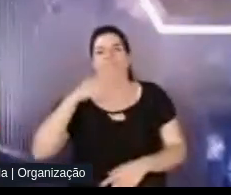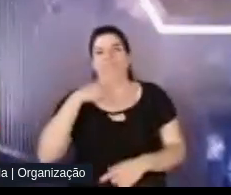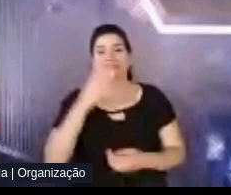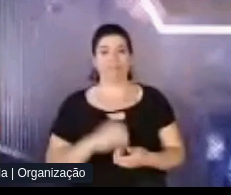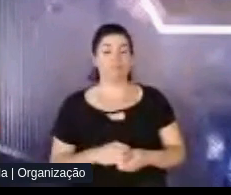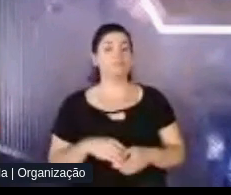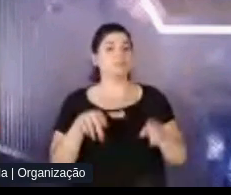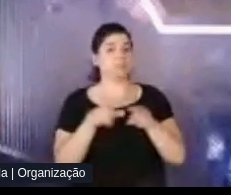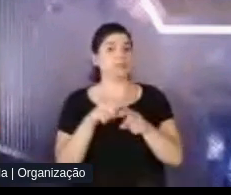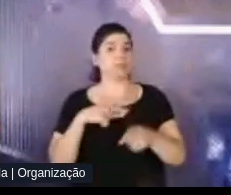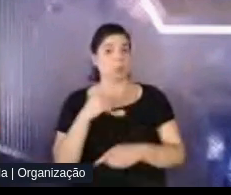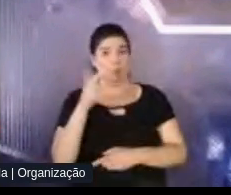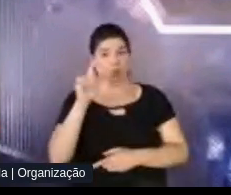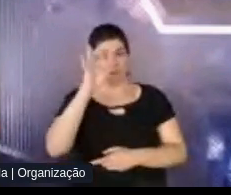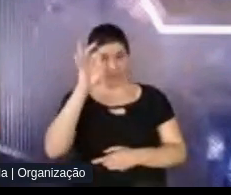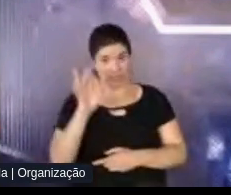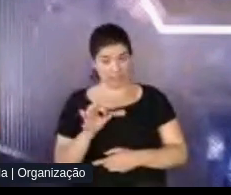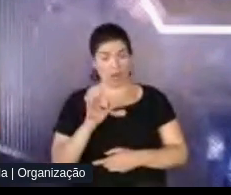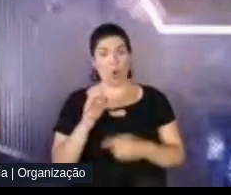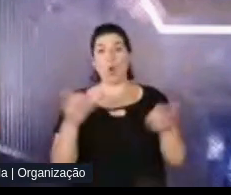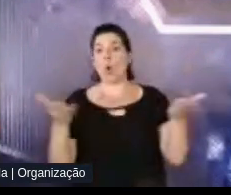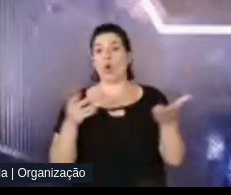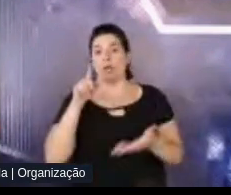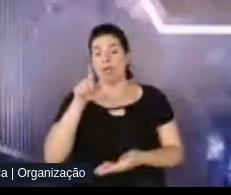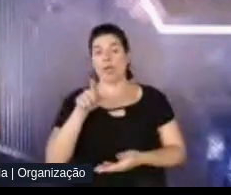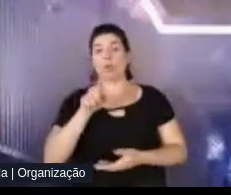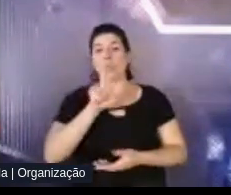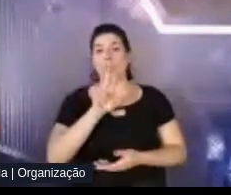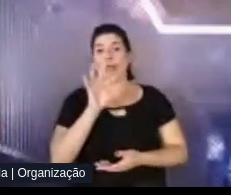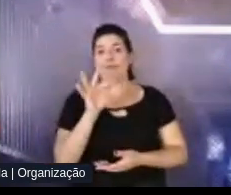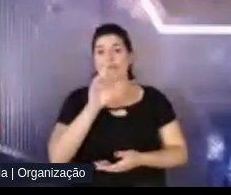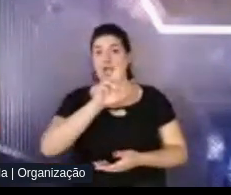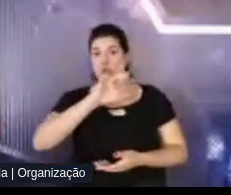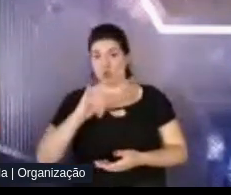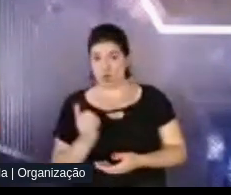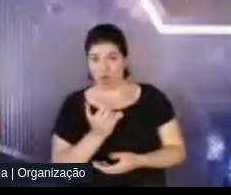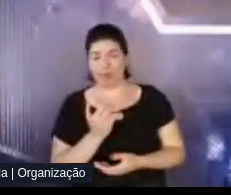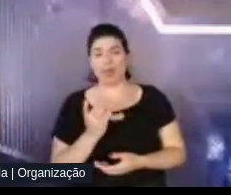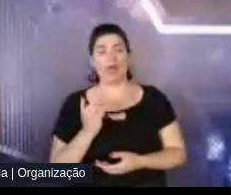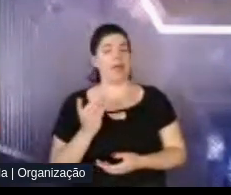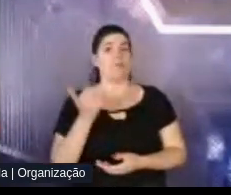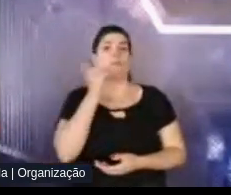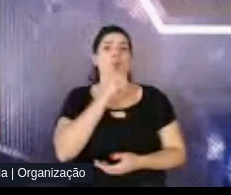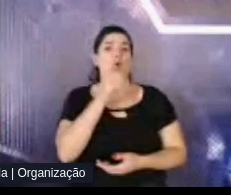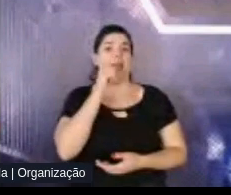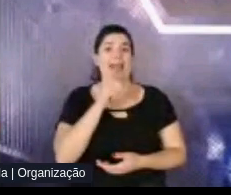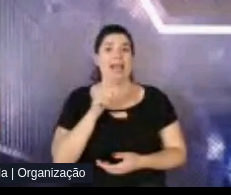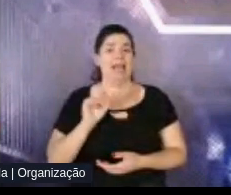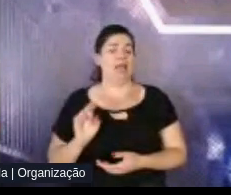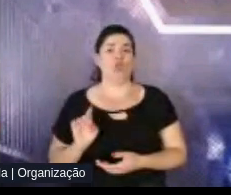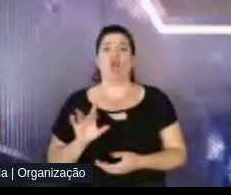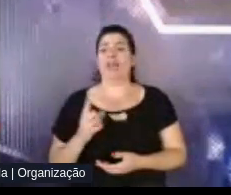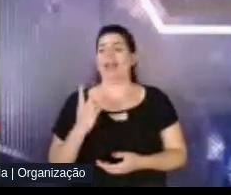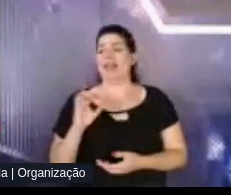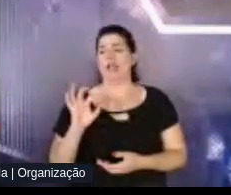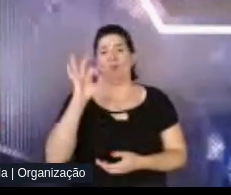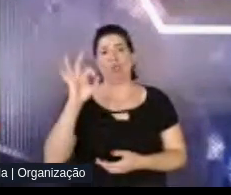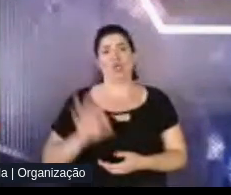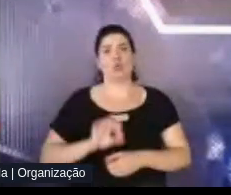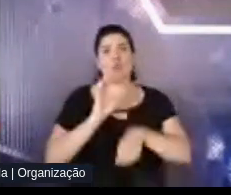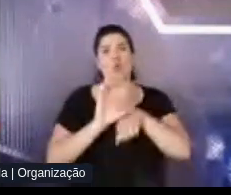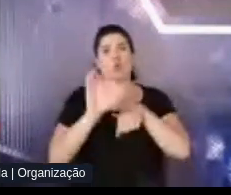outro percentual, que hoje na UFRJ, as mulheres elas não passam de jeito nenhum de 10% do curso de